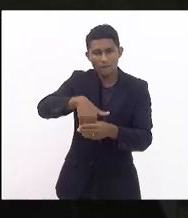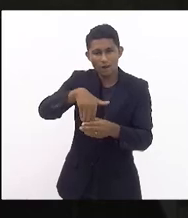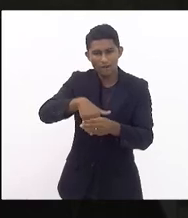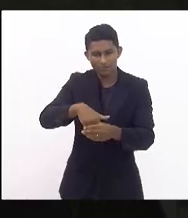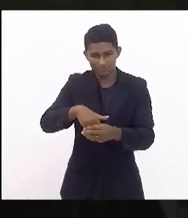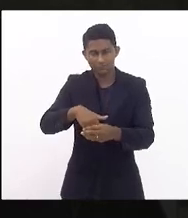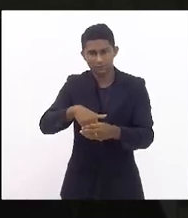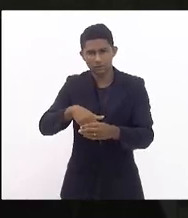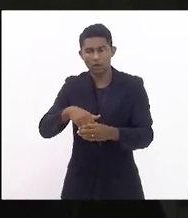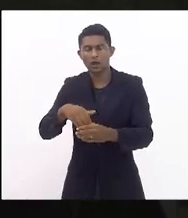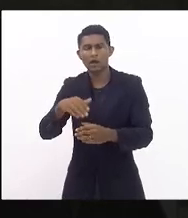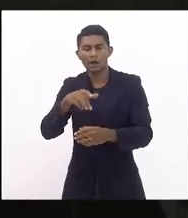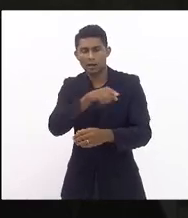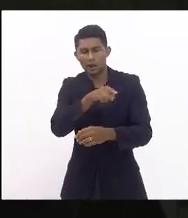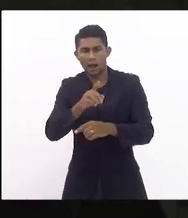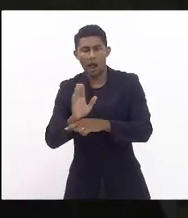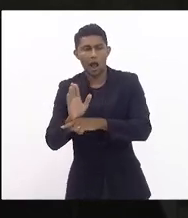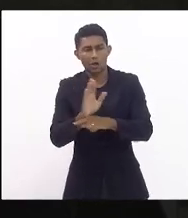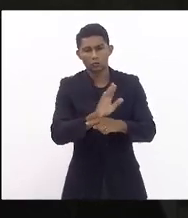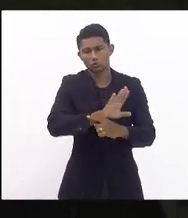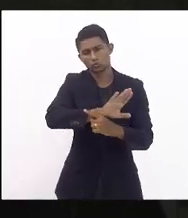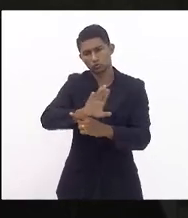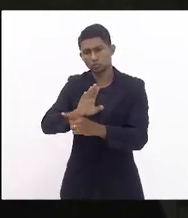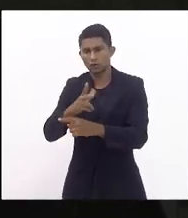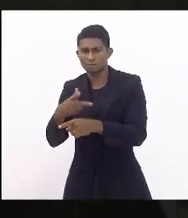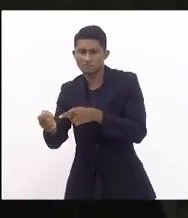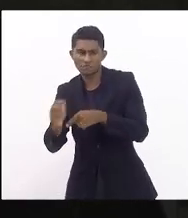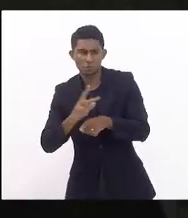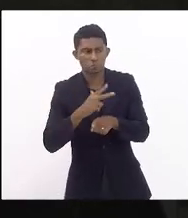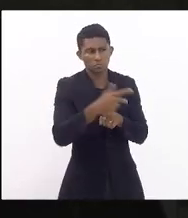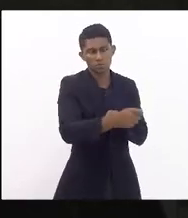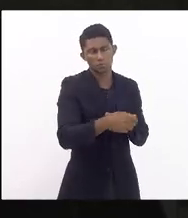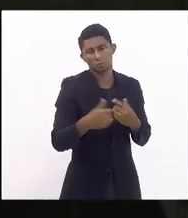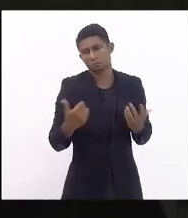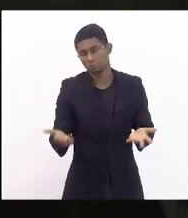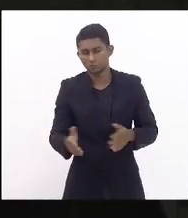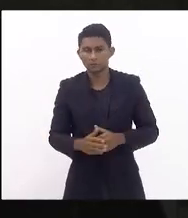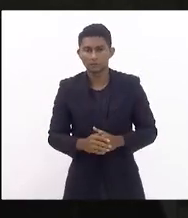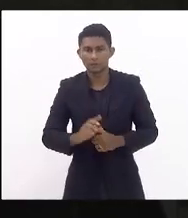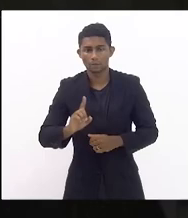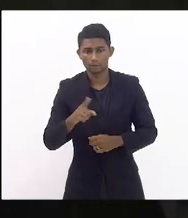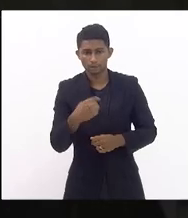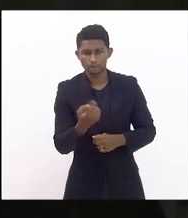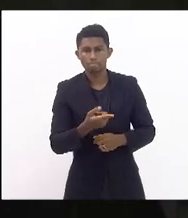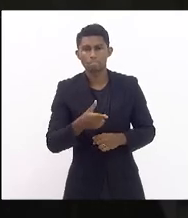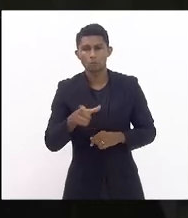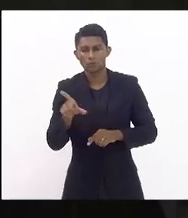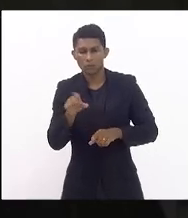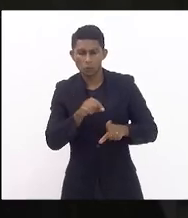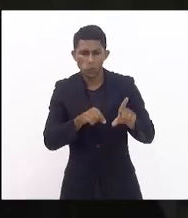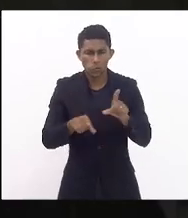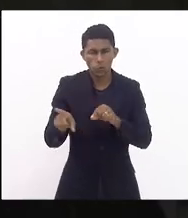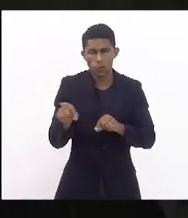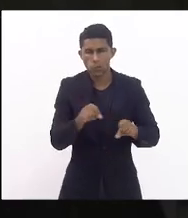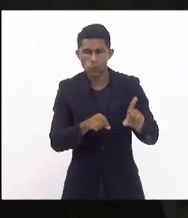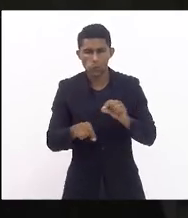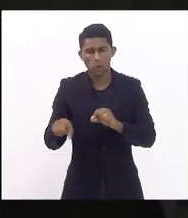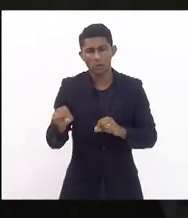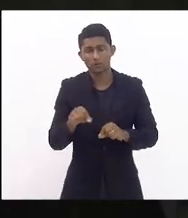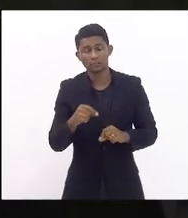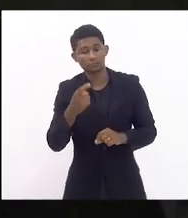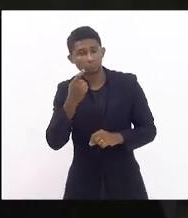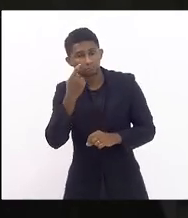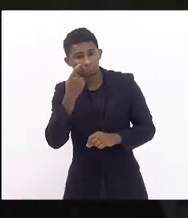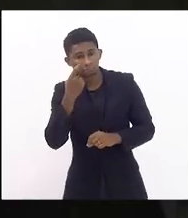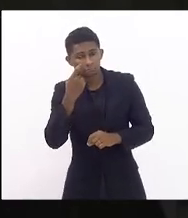disso, que faremos as nossas escolhas para definir